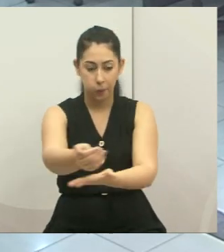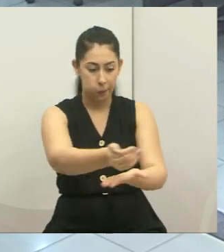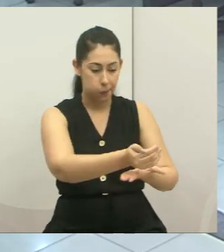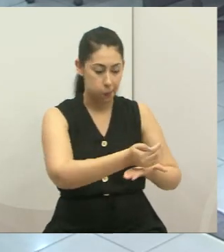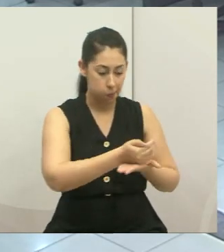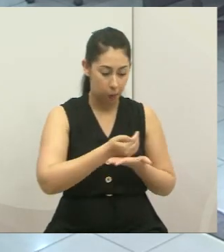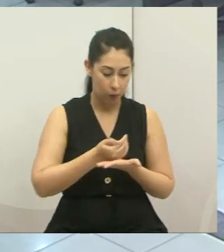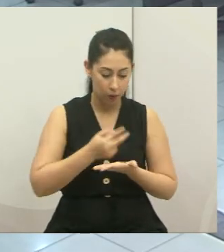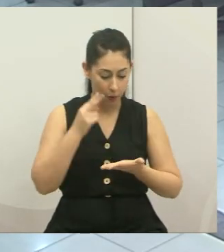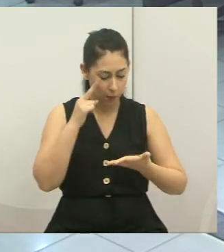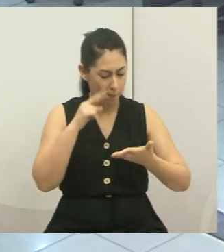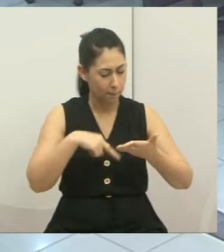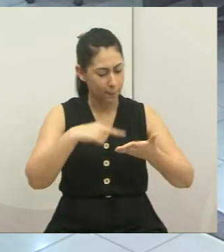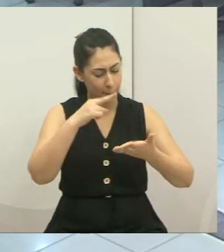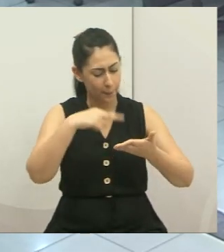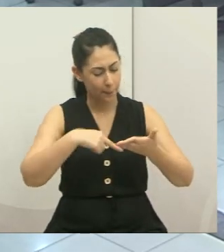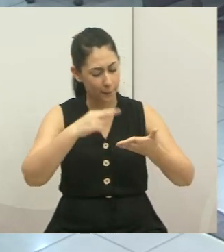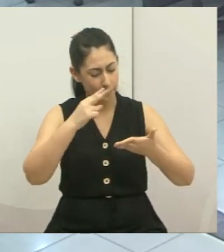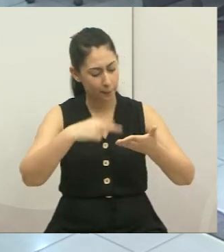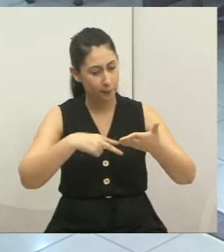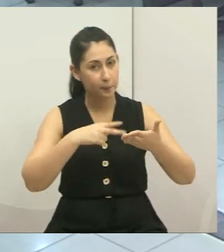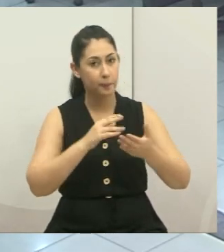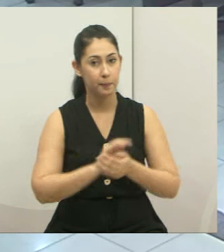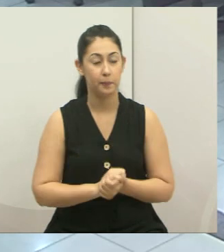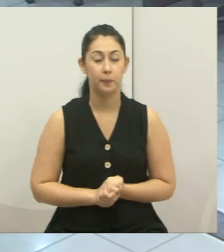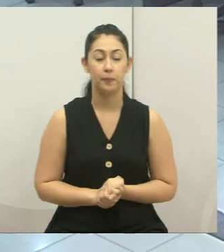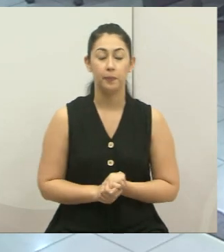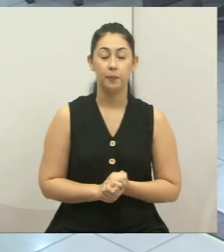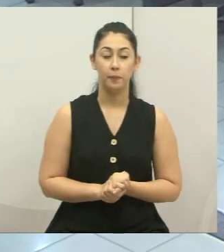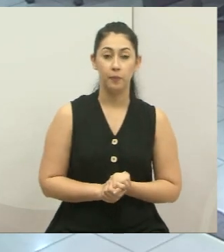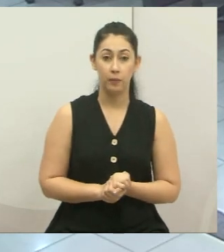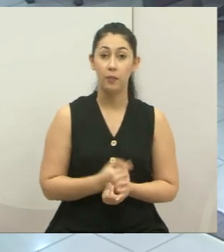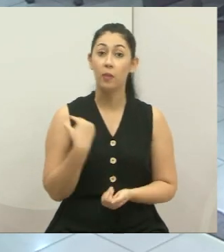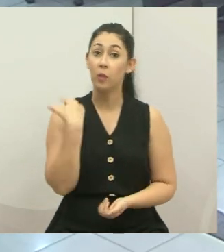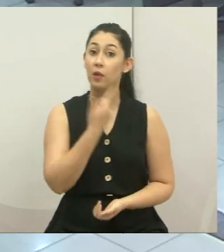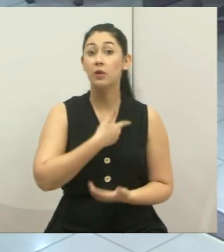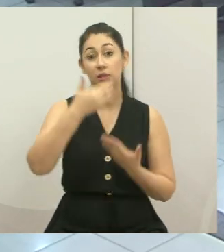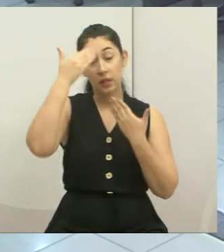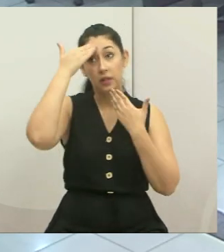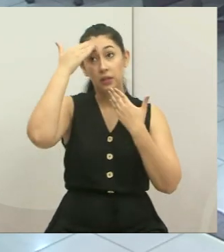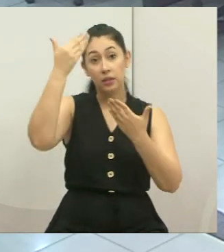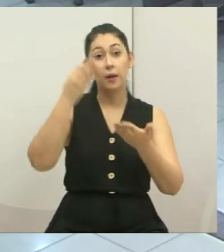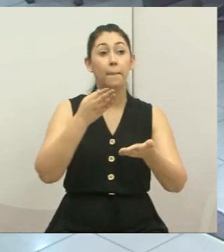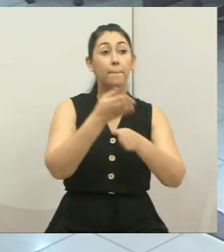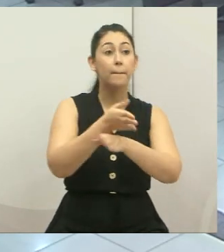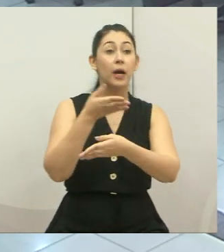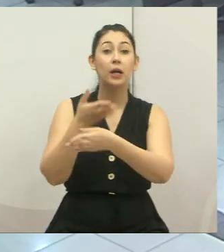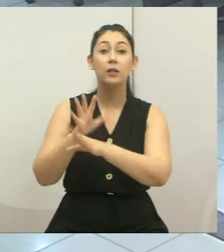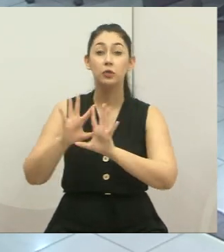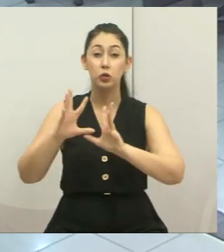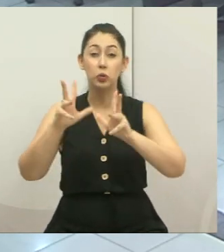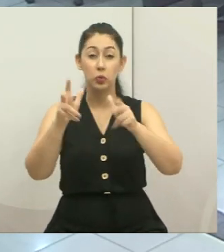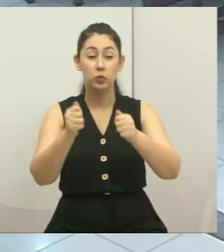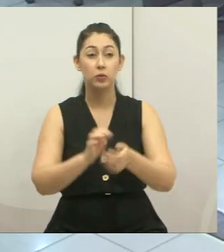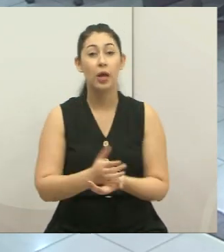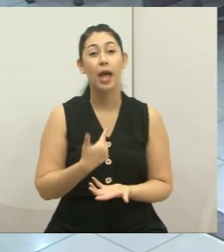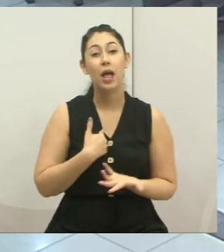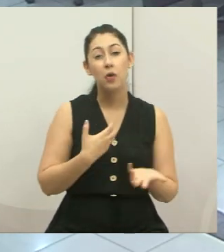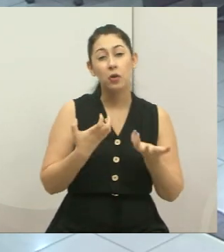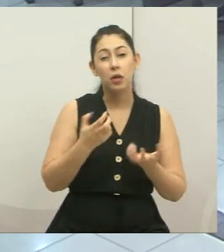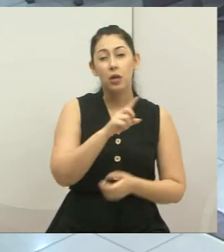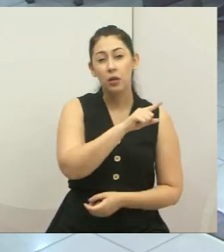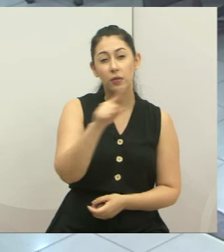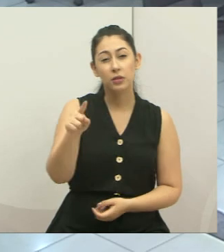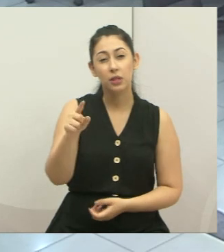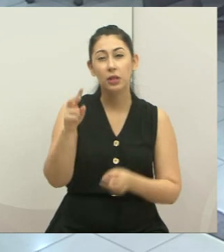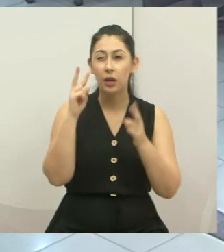foi essa reunião. Ok? Nós agradecemos muito a participação de todos. Eu gostaria que vocês vissem aqui na